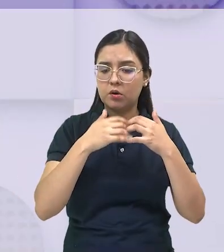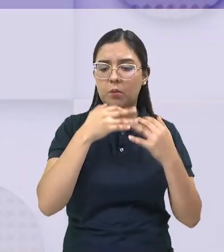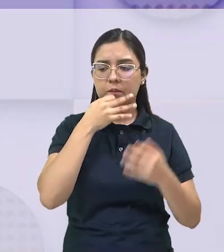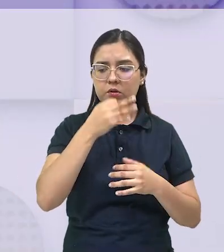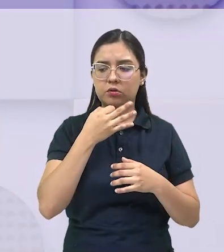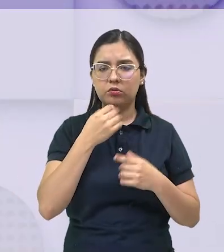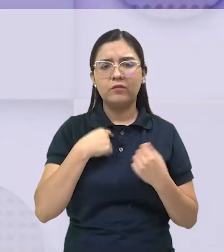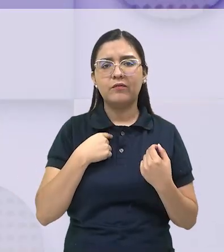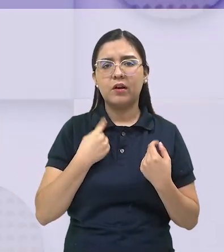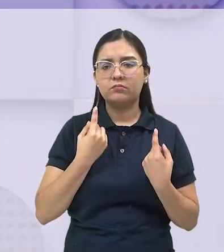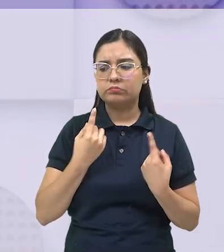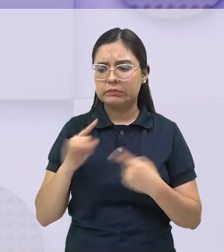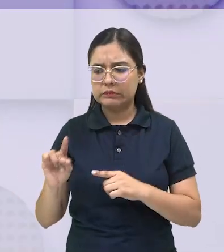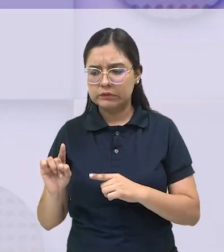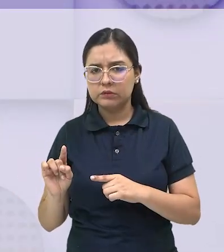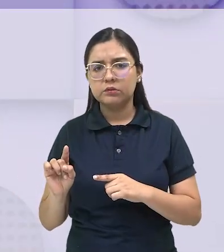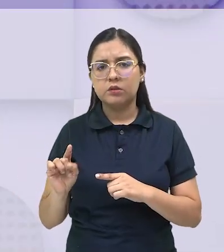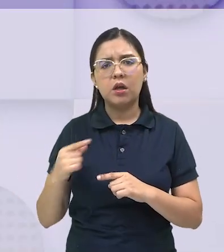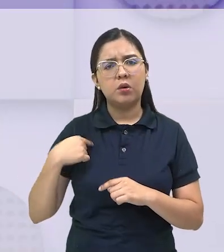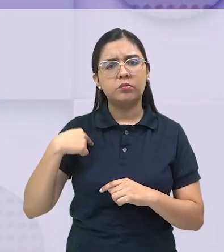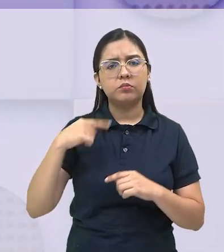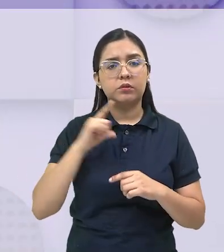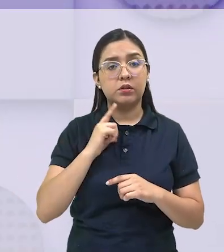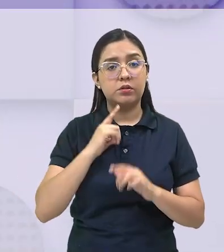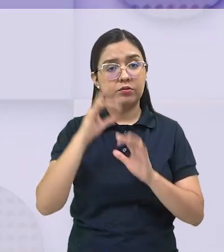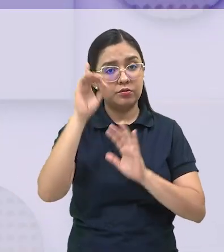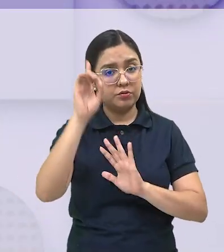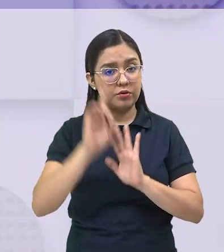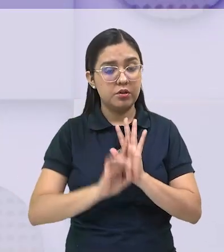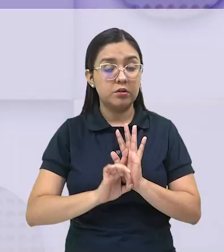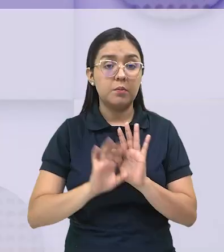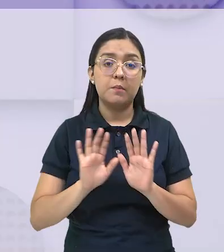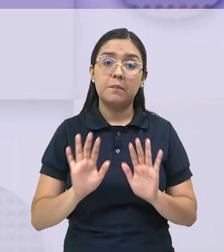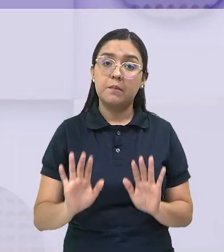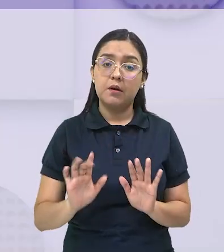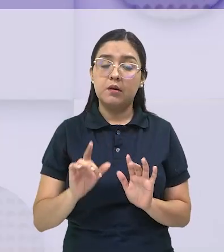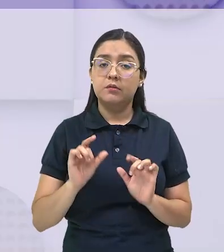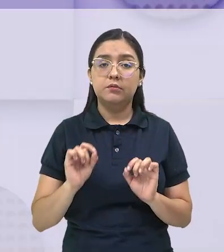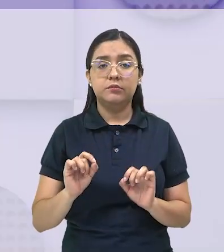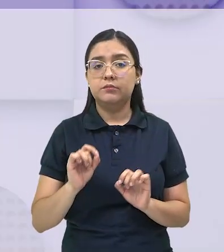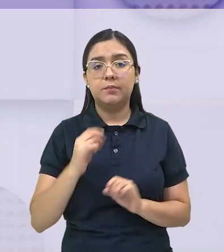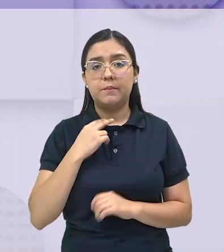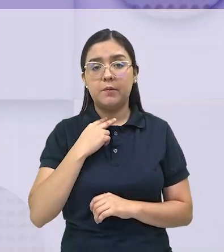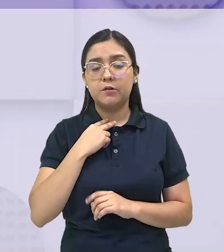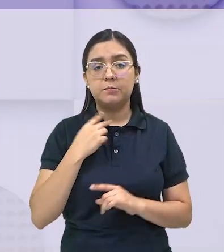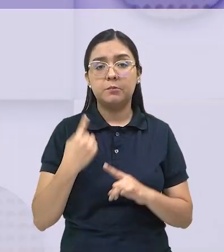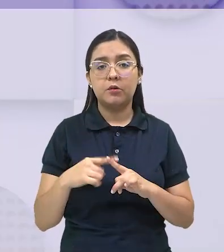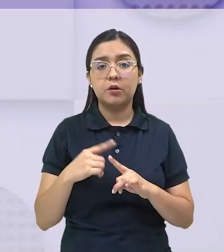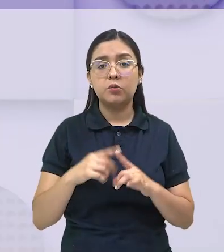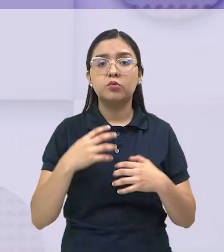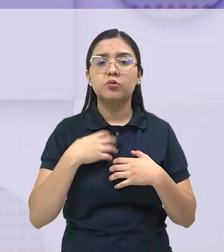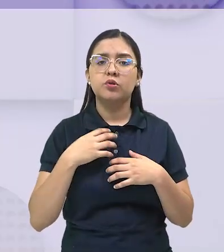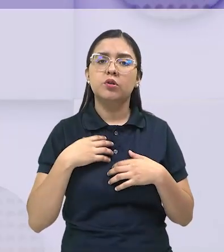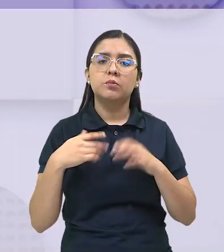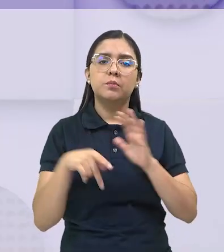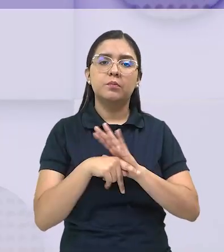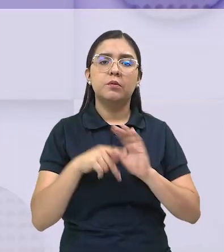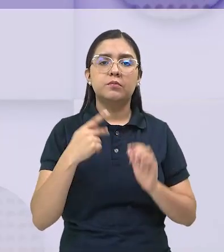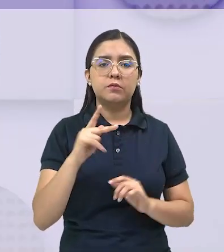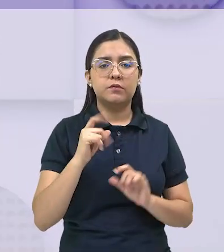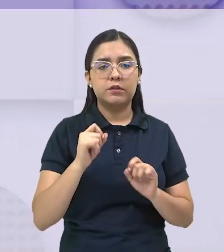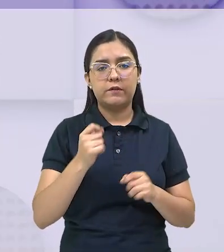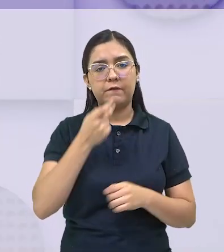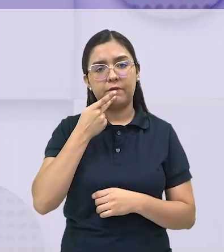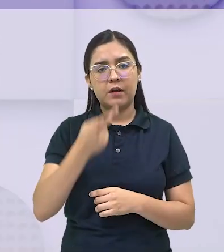agredir ninguém. Não, eu tenho o direito de falar dessa forma. E aí você não tem, porque a forma como você fala, o